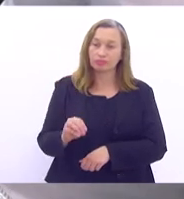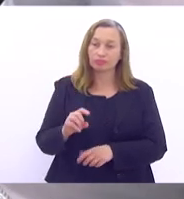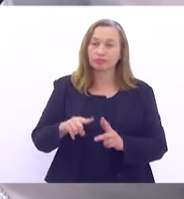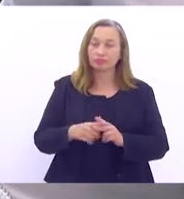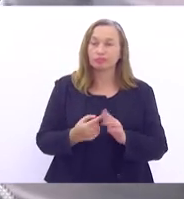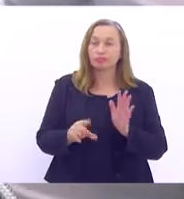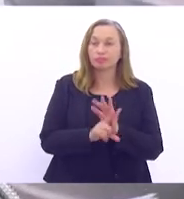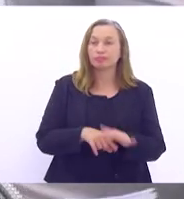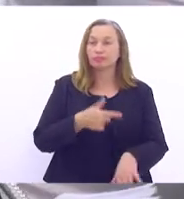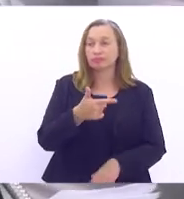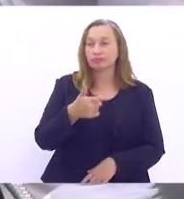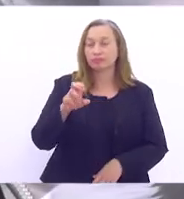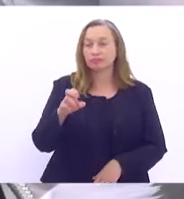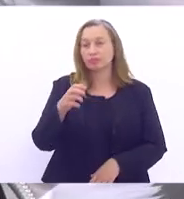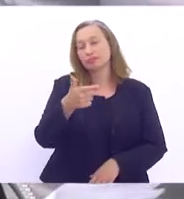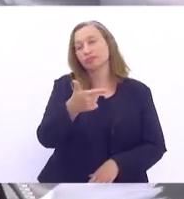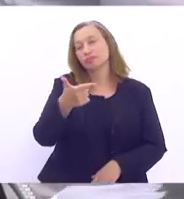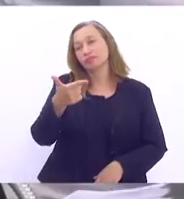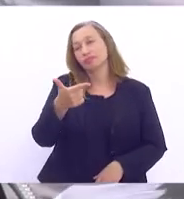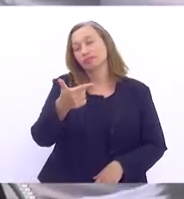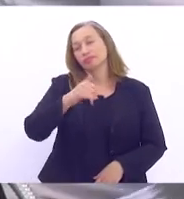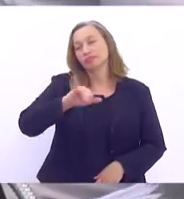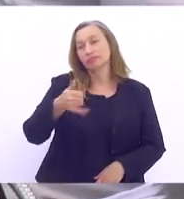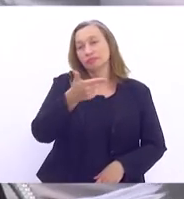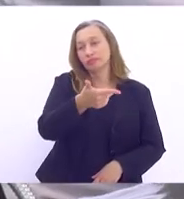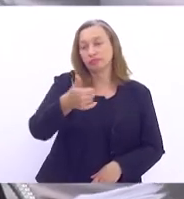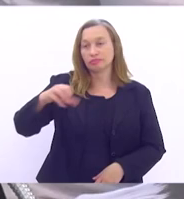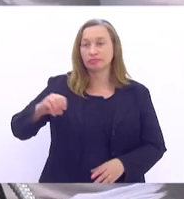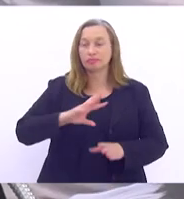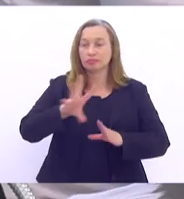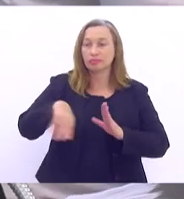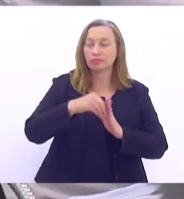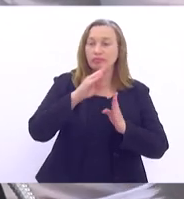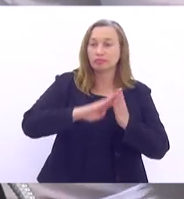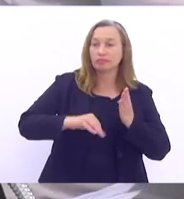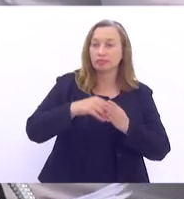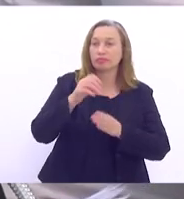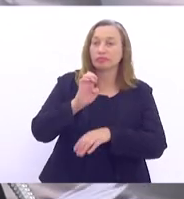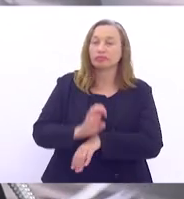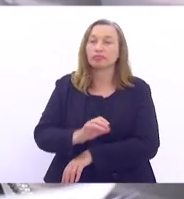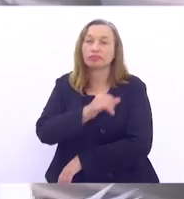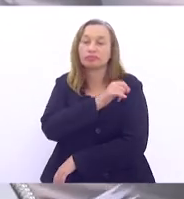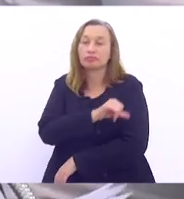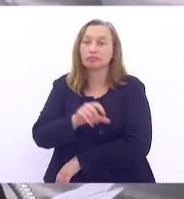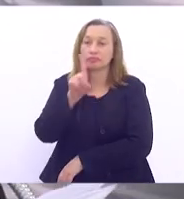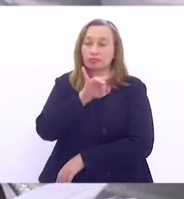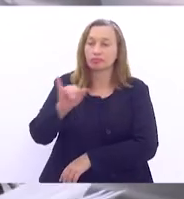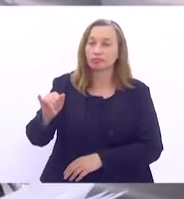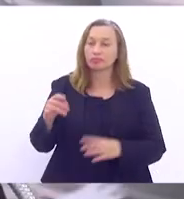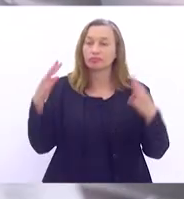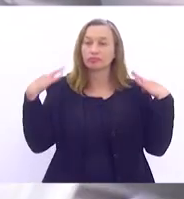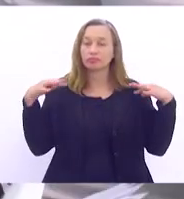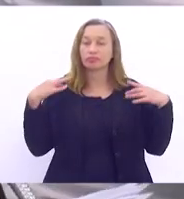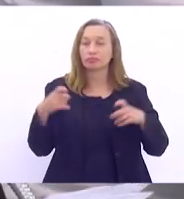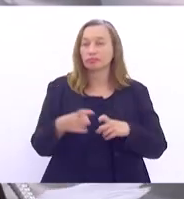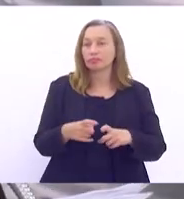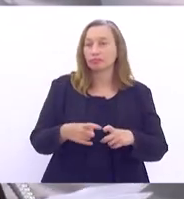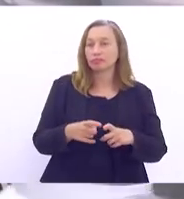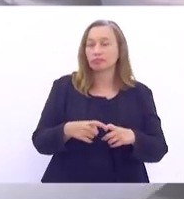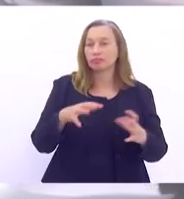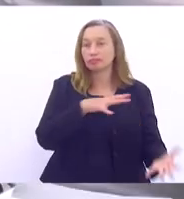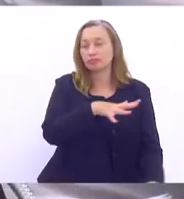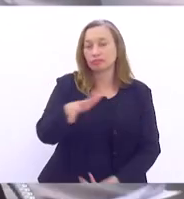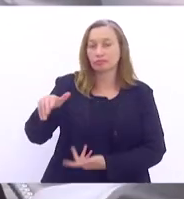de 2010, para incluir no calendário oficial do Estado do Rio de Janeiro o Dia Estadual do Turismo Médico